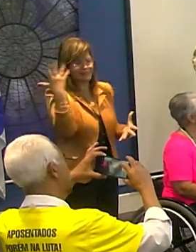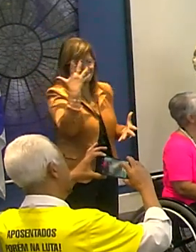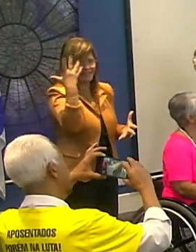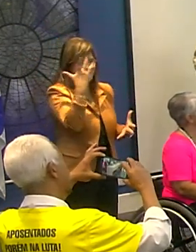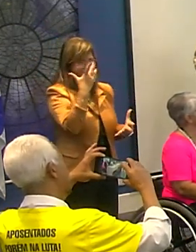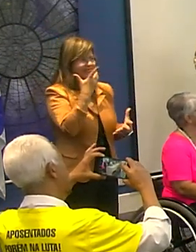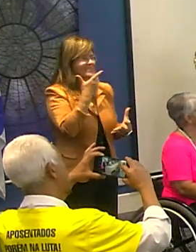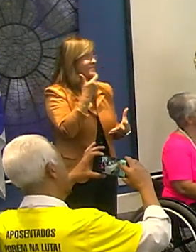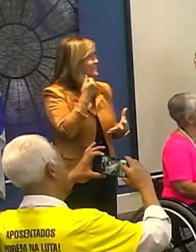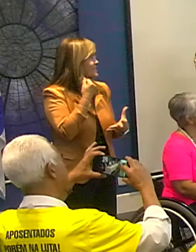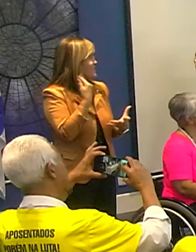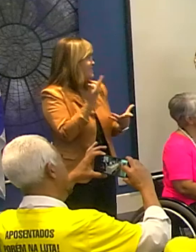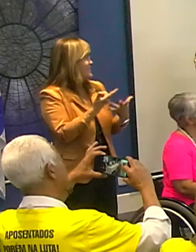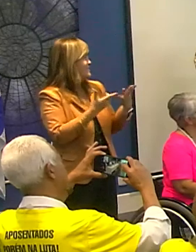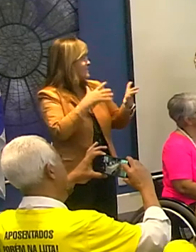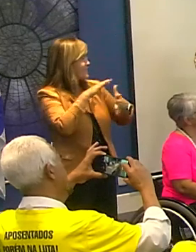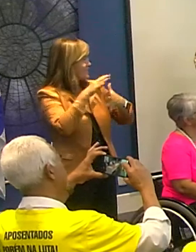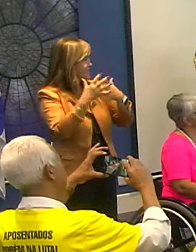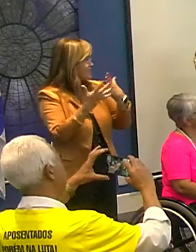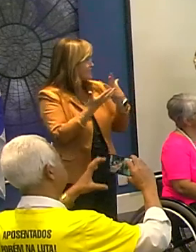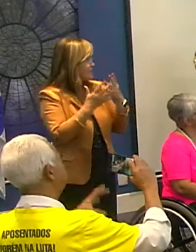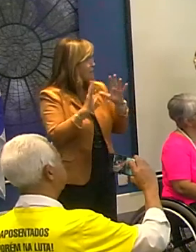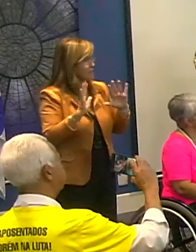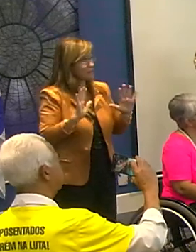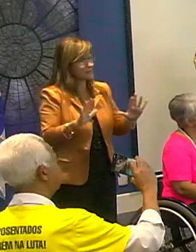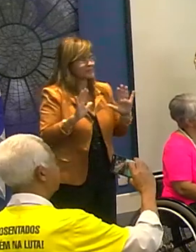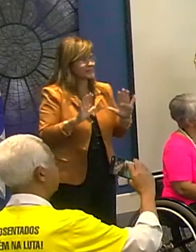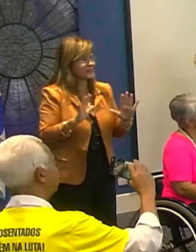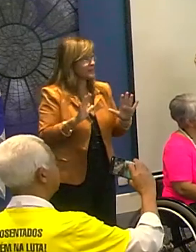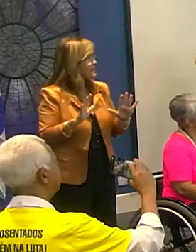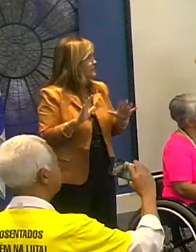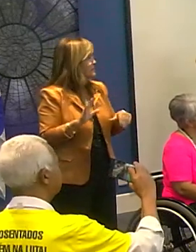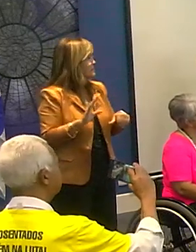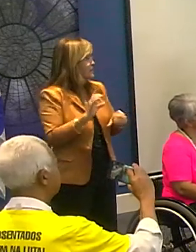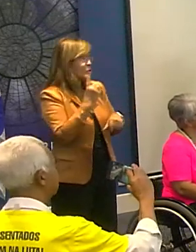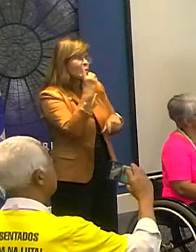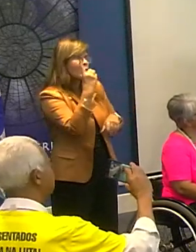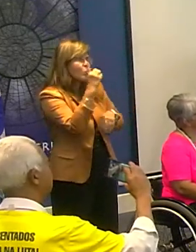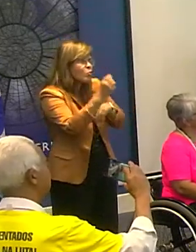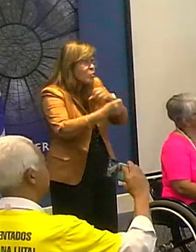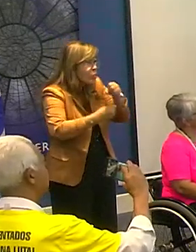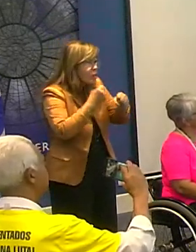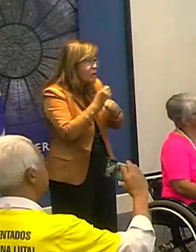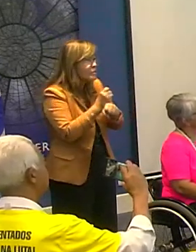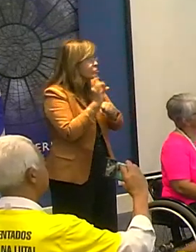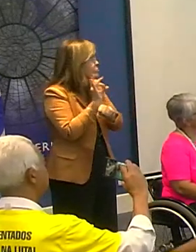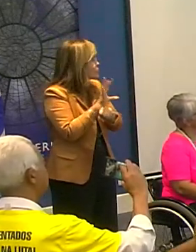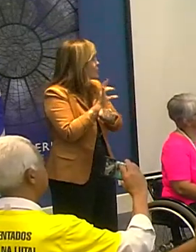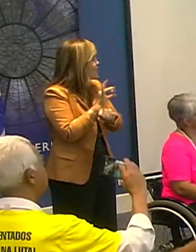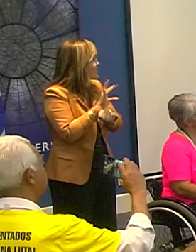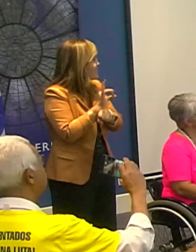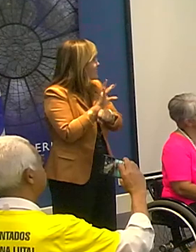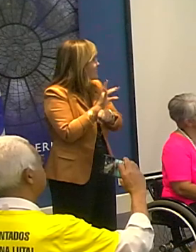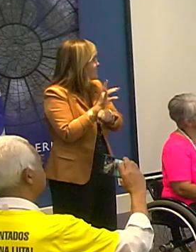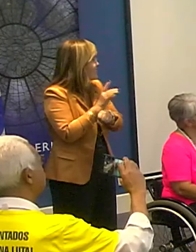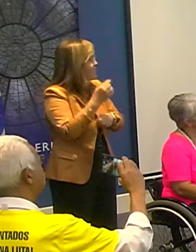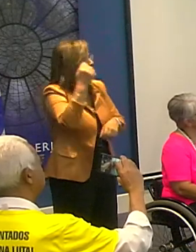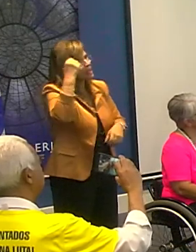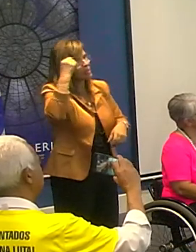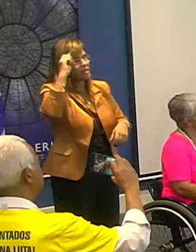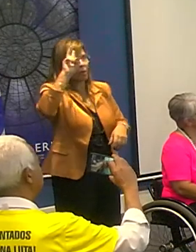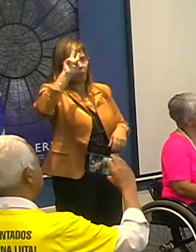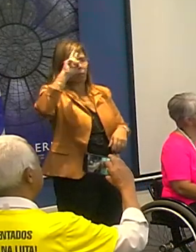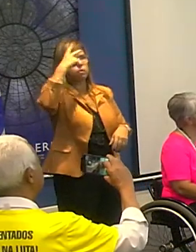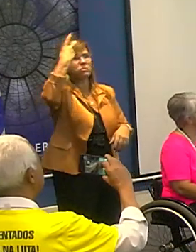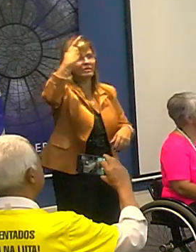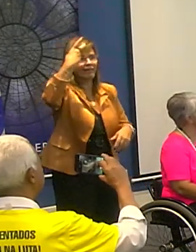isso, de ficar fazendo. Mas eu cursei um ano só. E mudei a